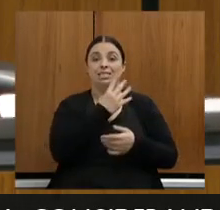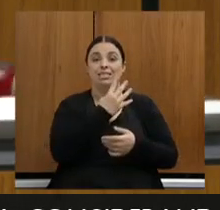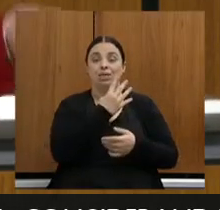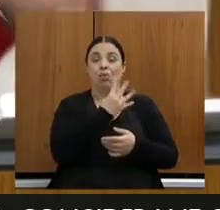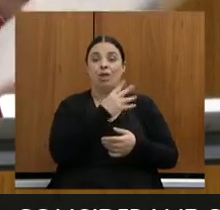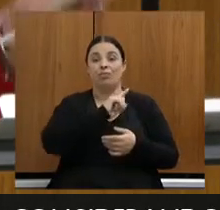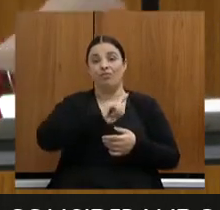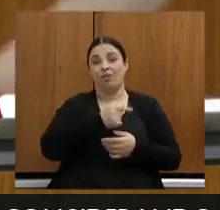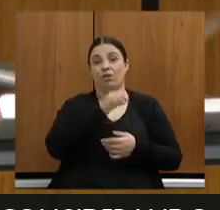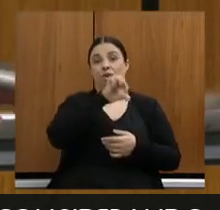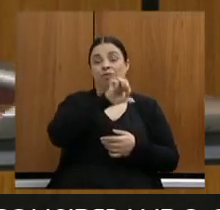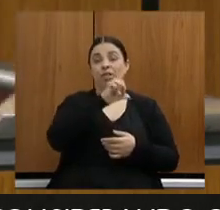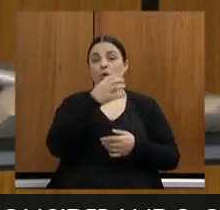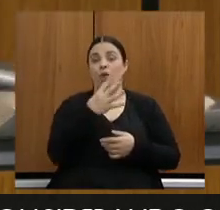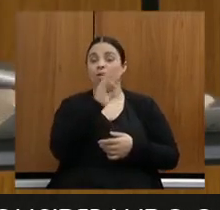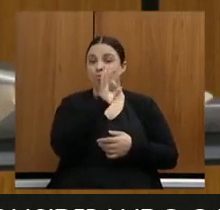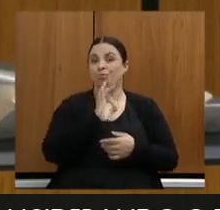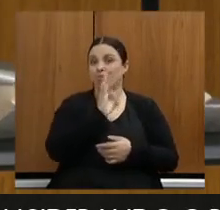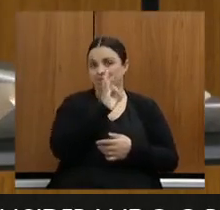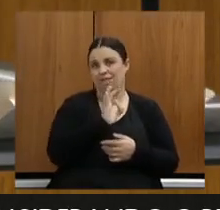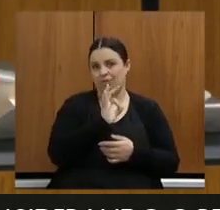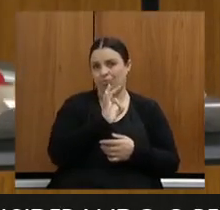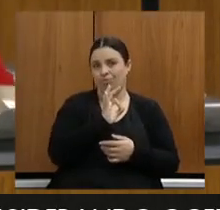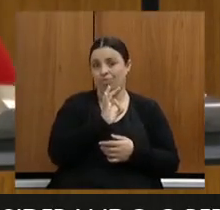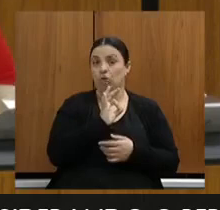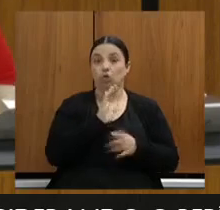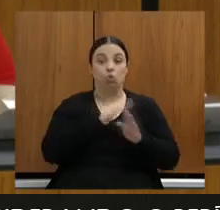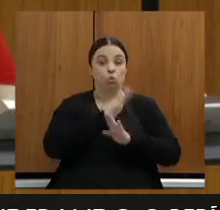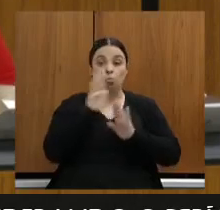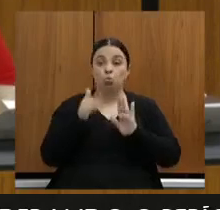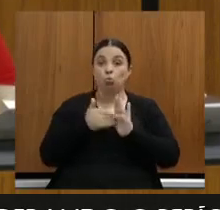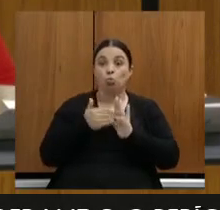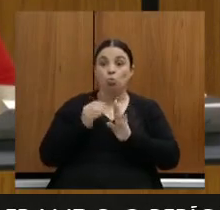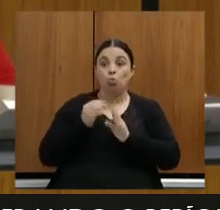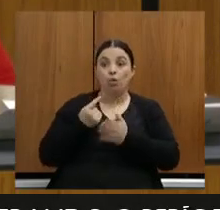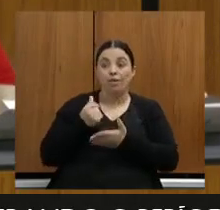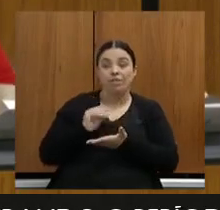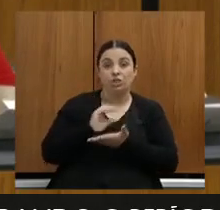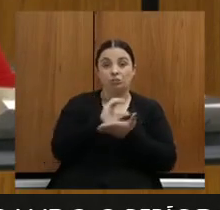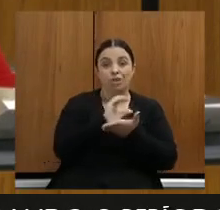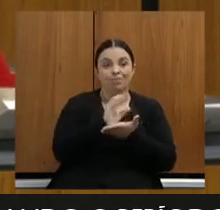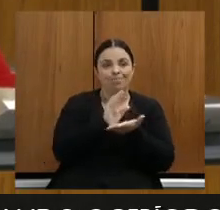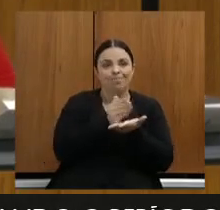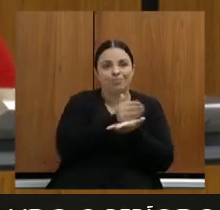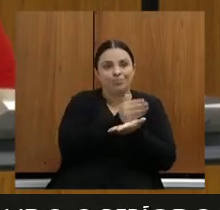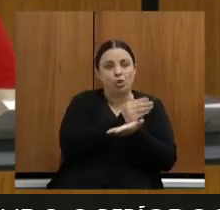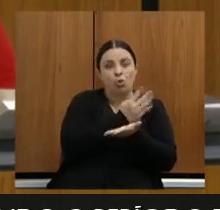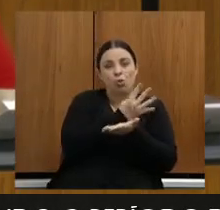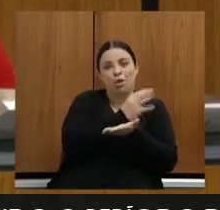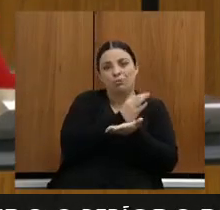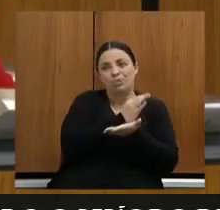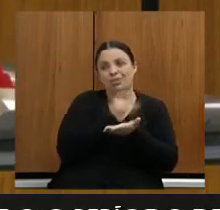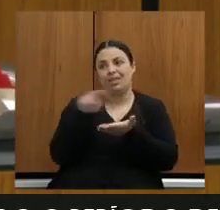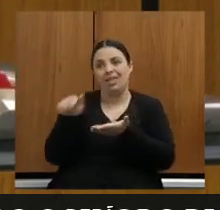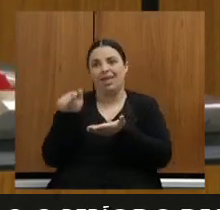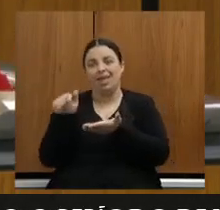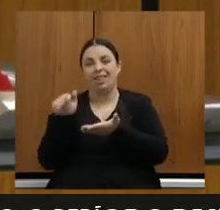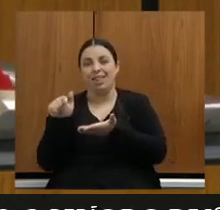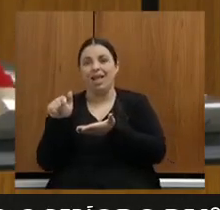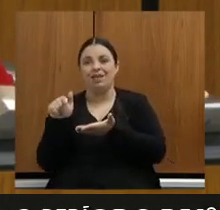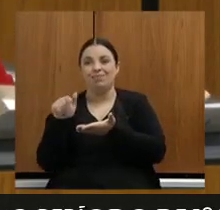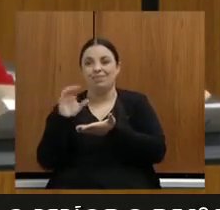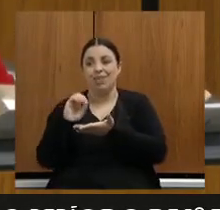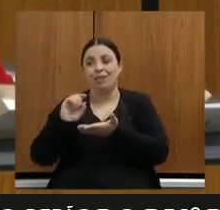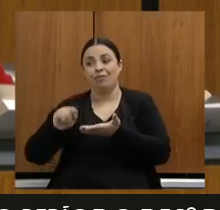4,94 por cento de todo o investimento é da secretaria considerando a importância da agricultura